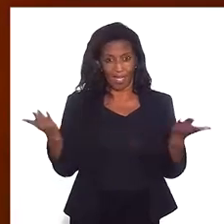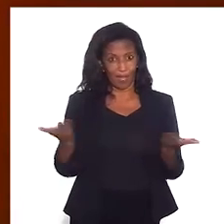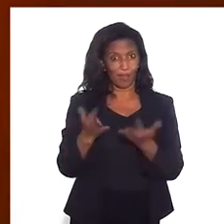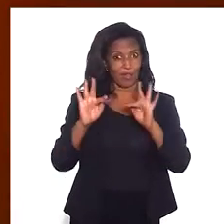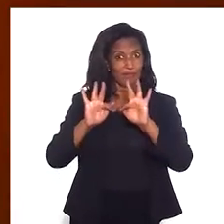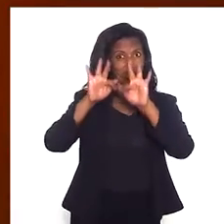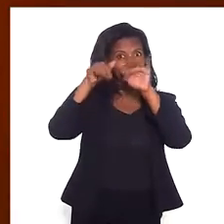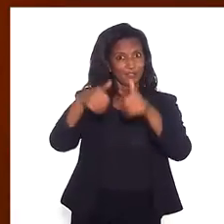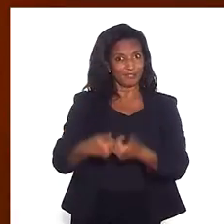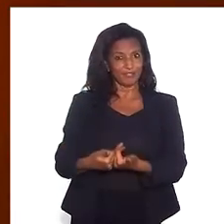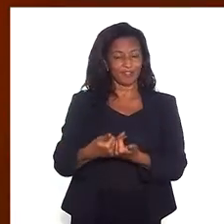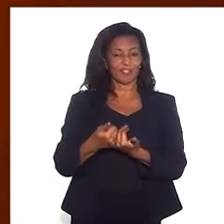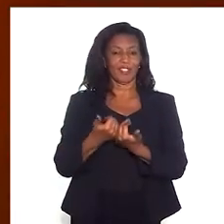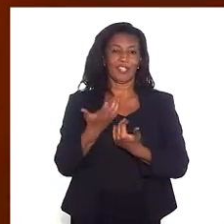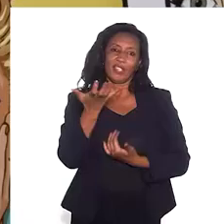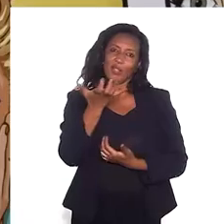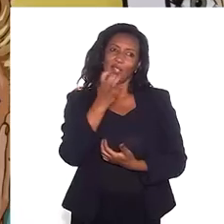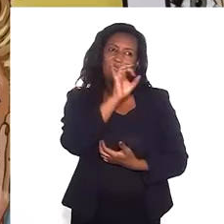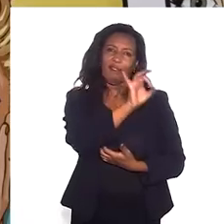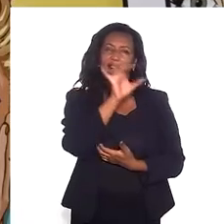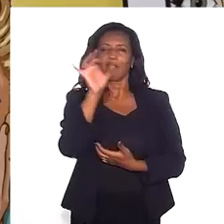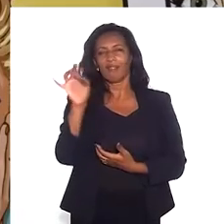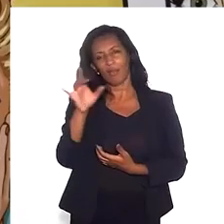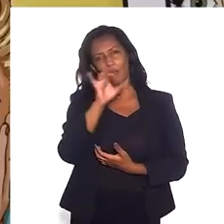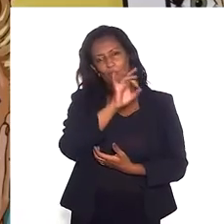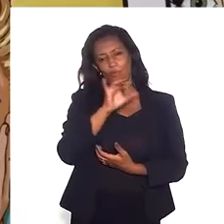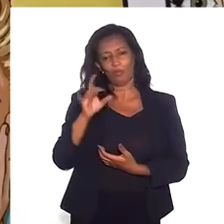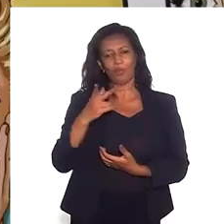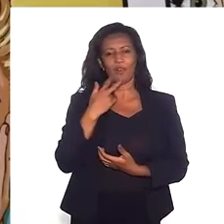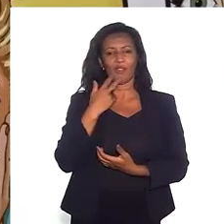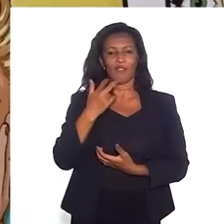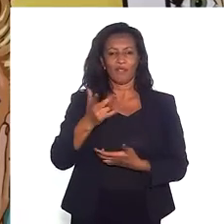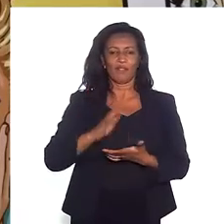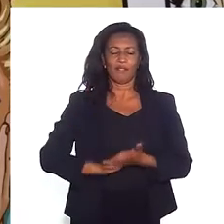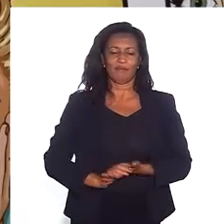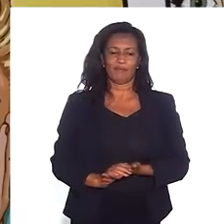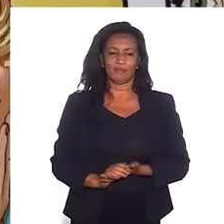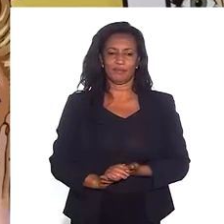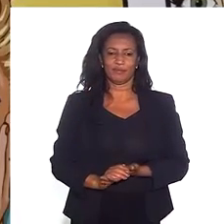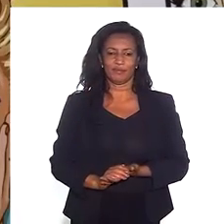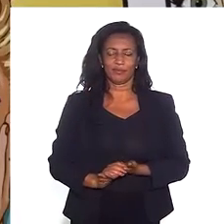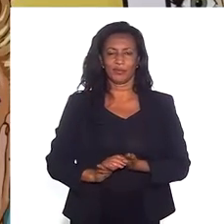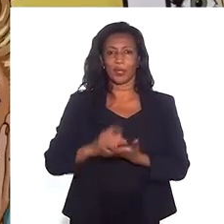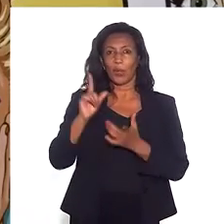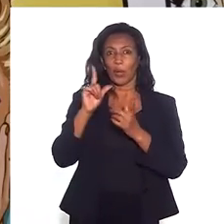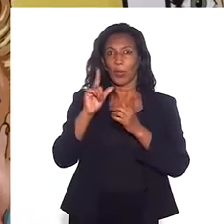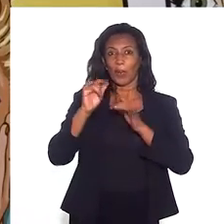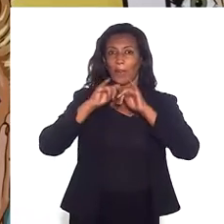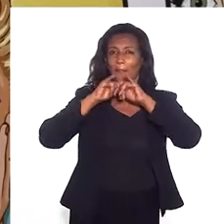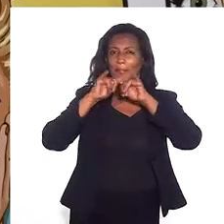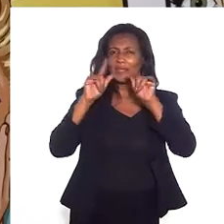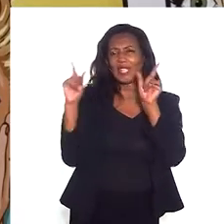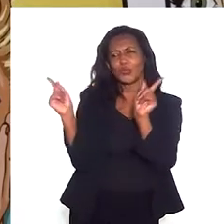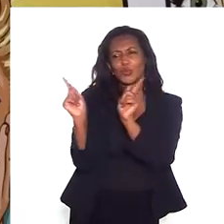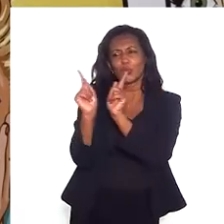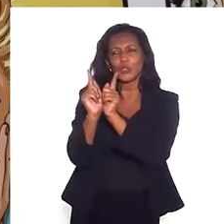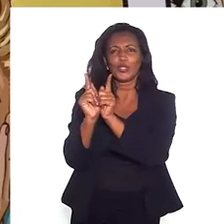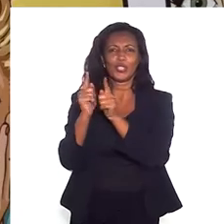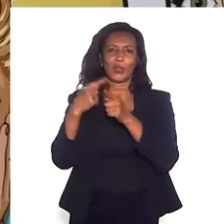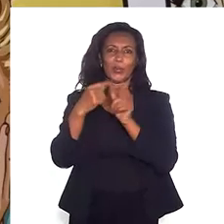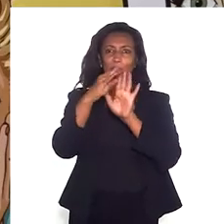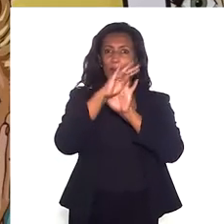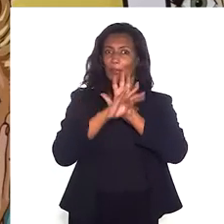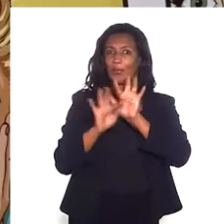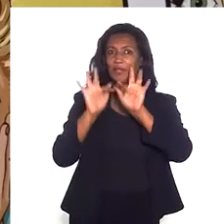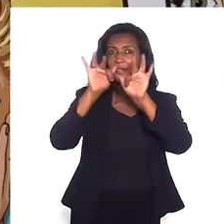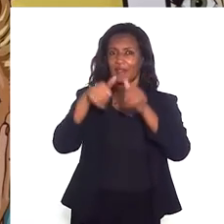também. Agora, para finalizar, eu gostaria que cada uma de vocês deixasse, vamos começar pela Daniela, Uma mensagem curtinha, que o